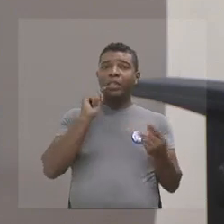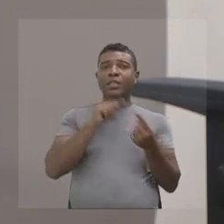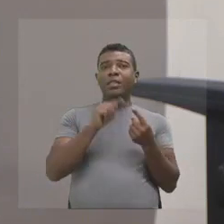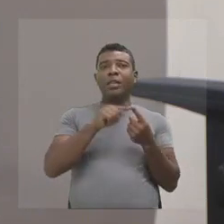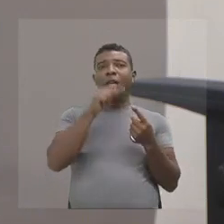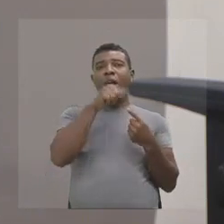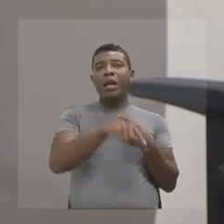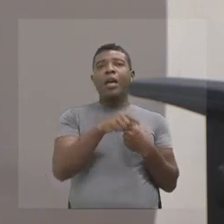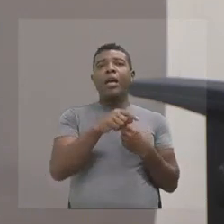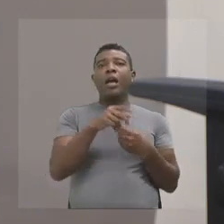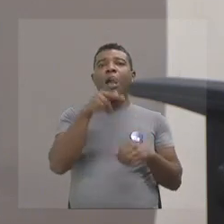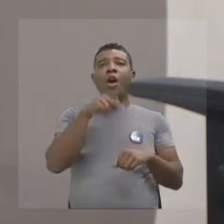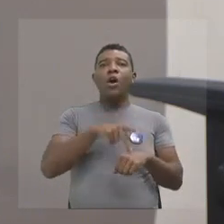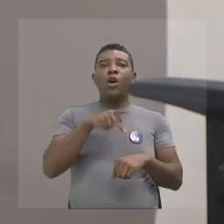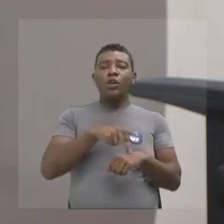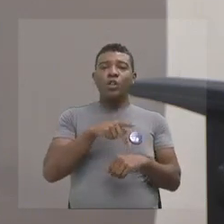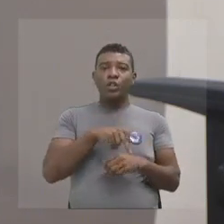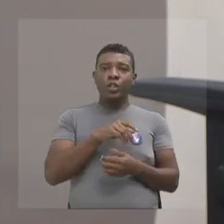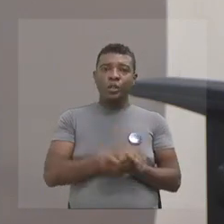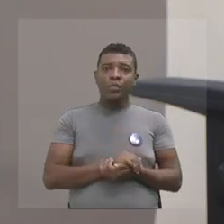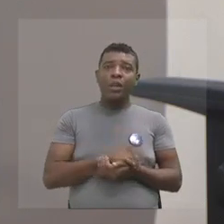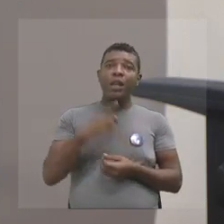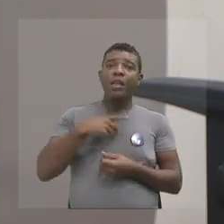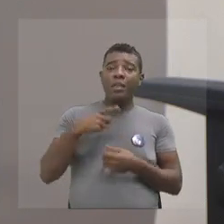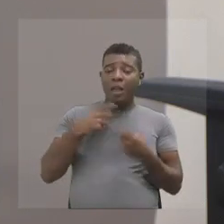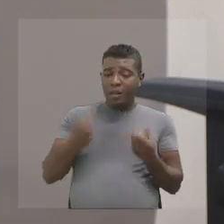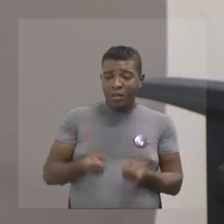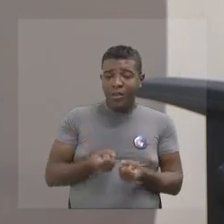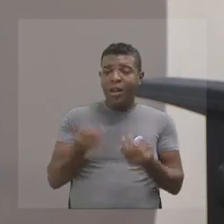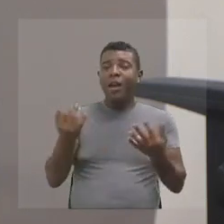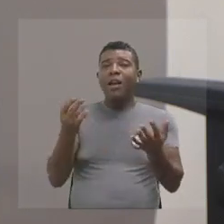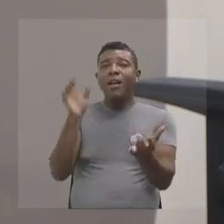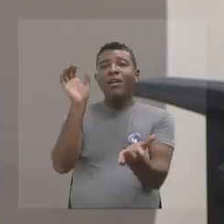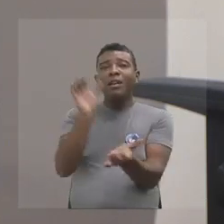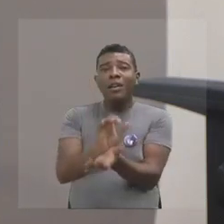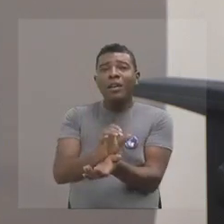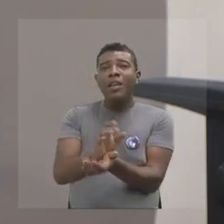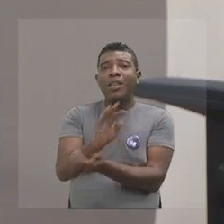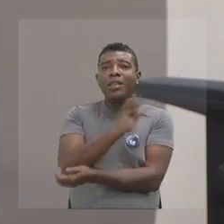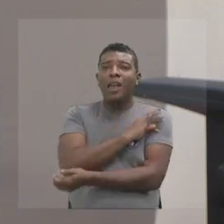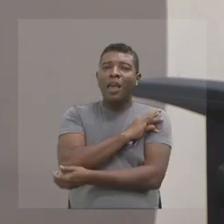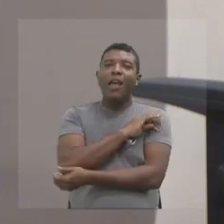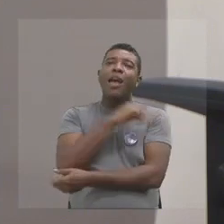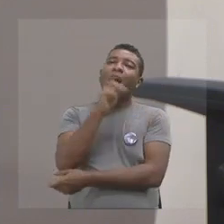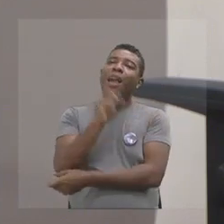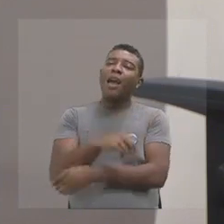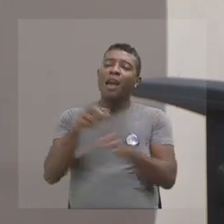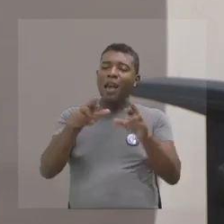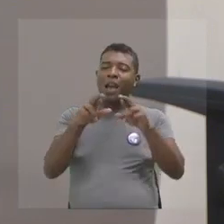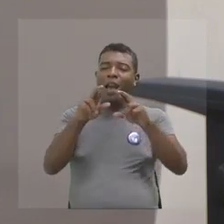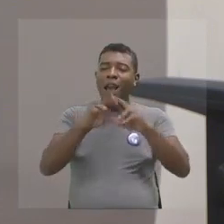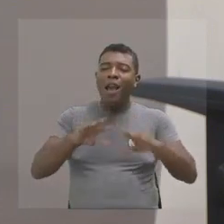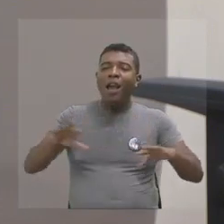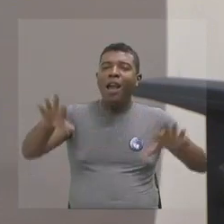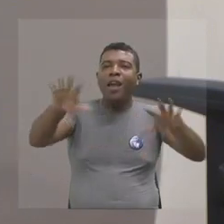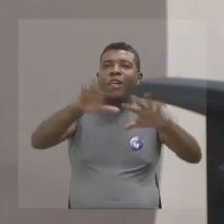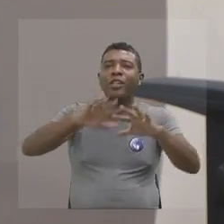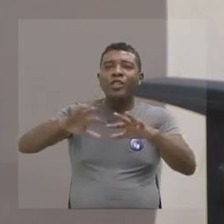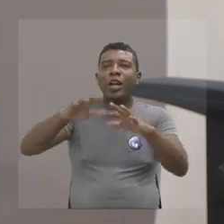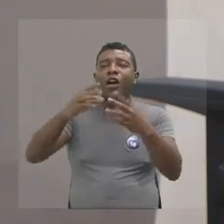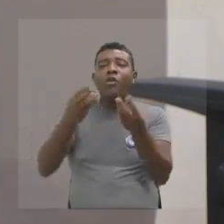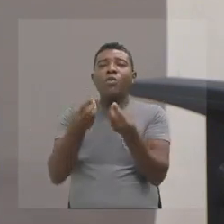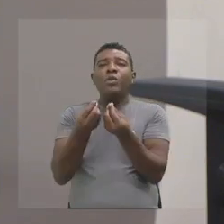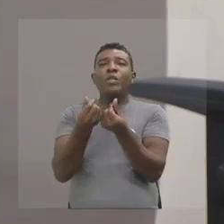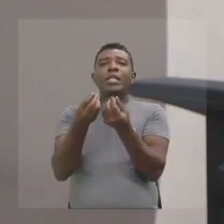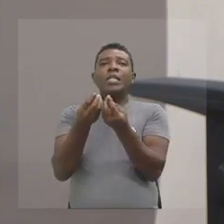algumas questões de ordem técnica de sensibilidade da região que nós temos junto com a equipe buscado né avaliar para